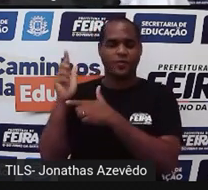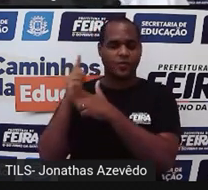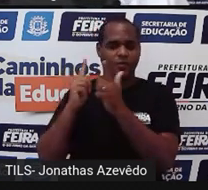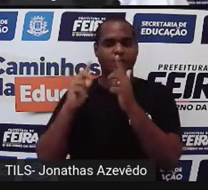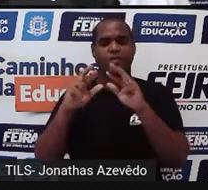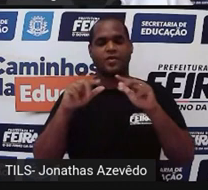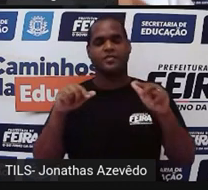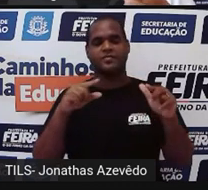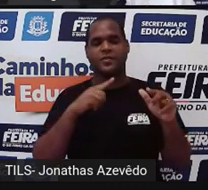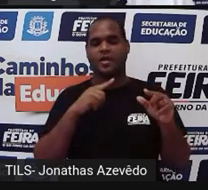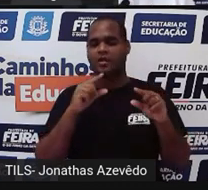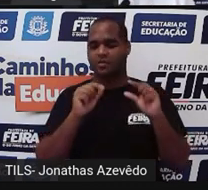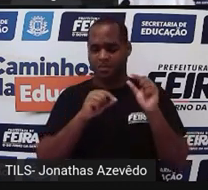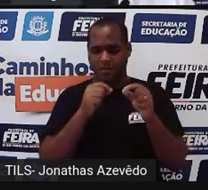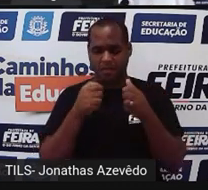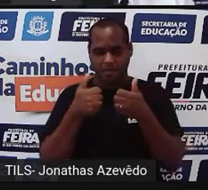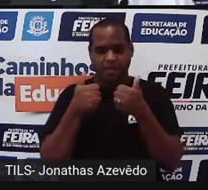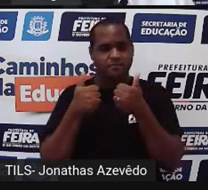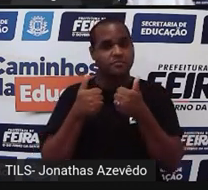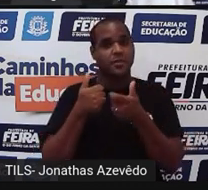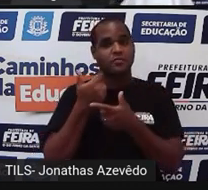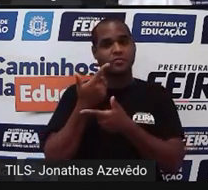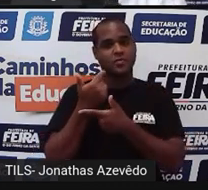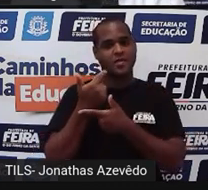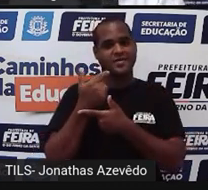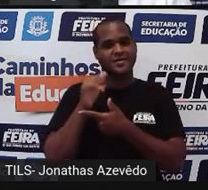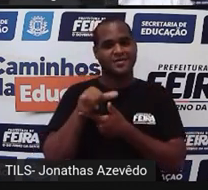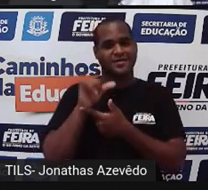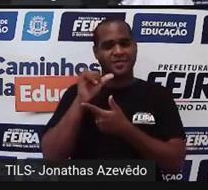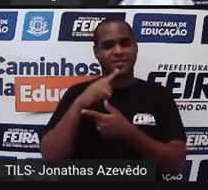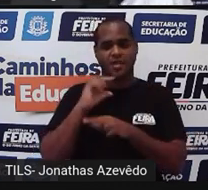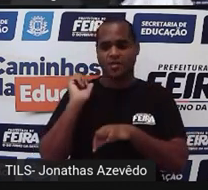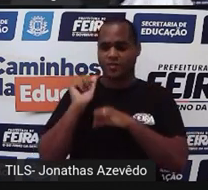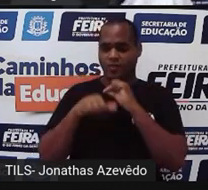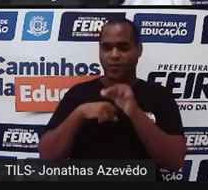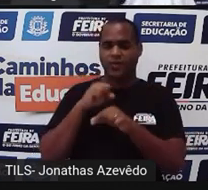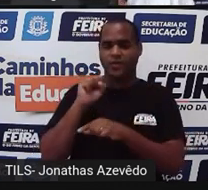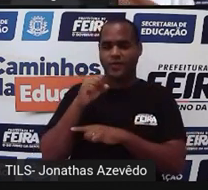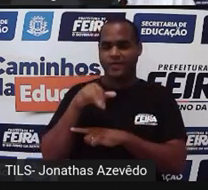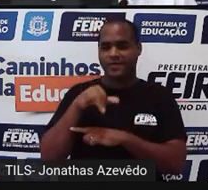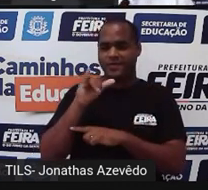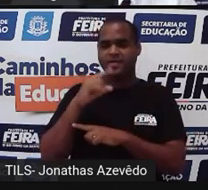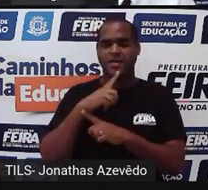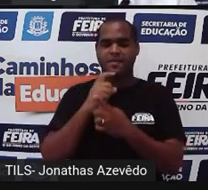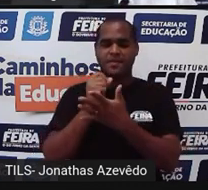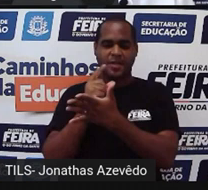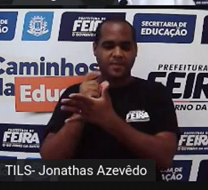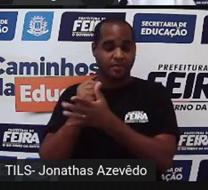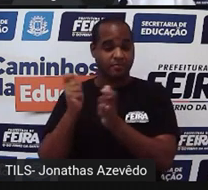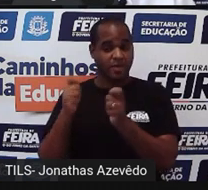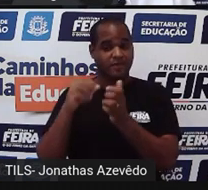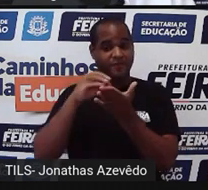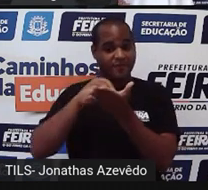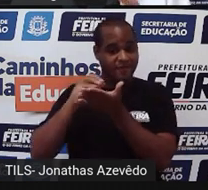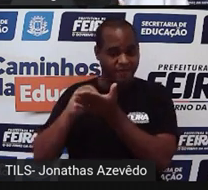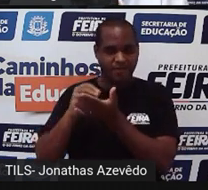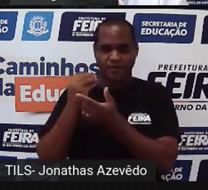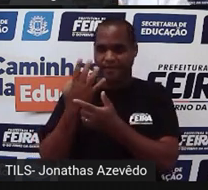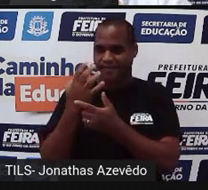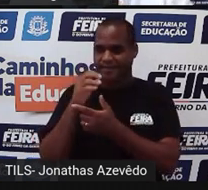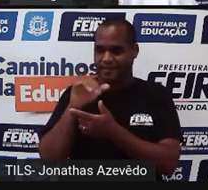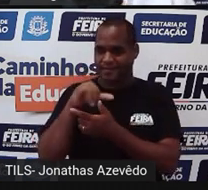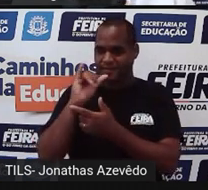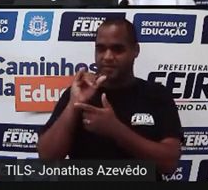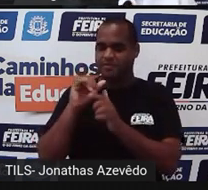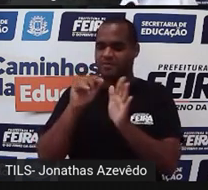tem Y. Devo 12Y, tenho 8Y para pagar, fico devendo 4Y. Então, fica